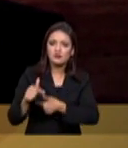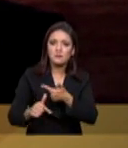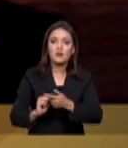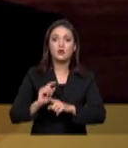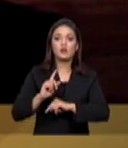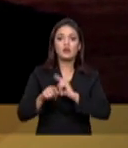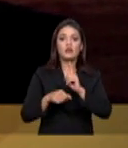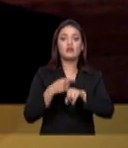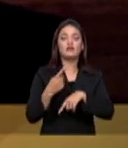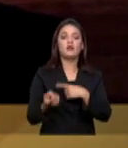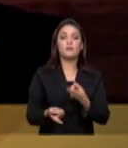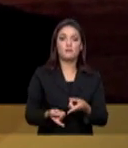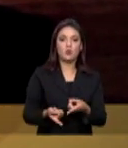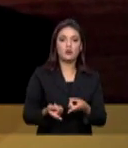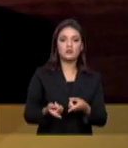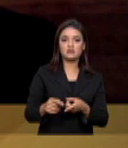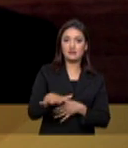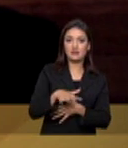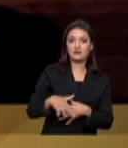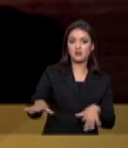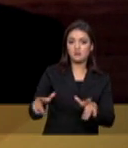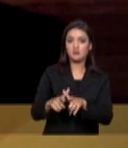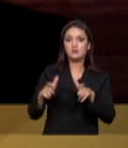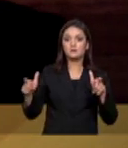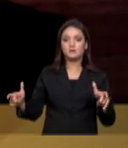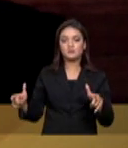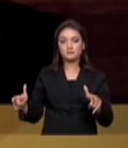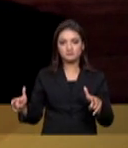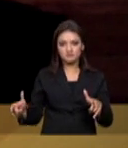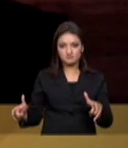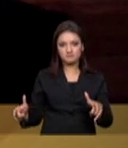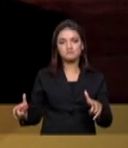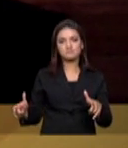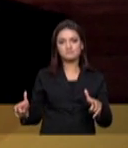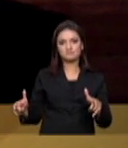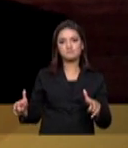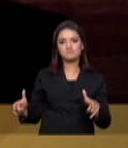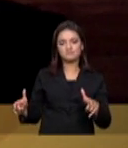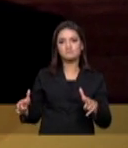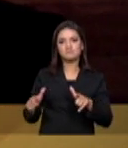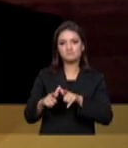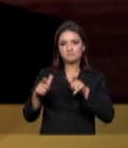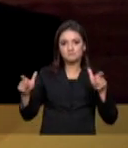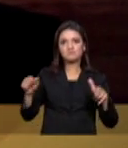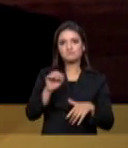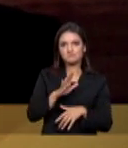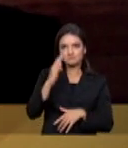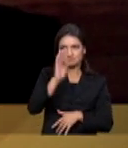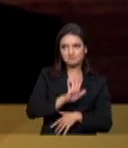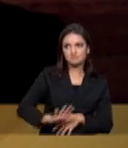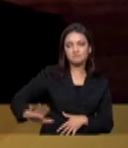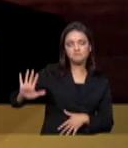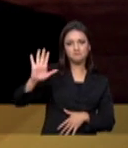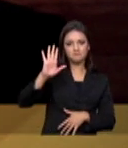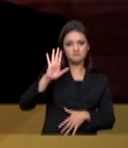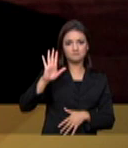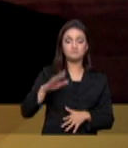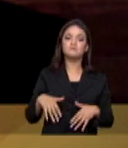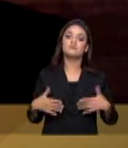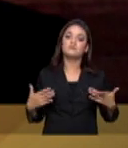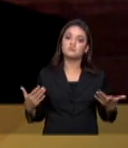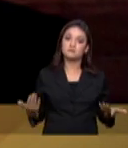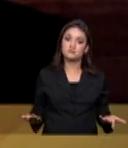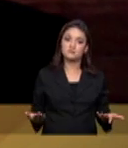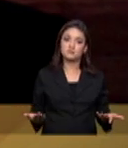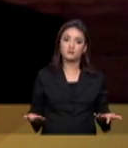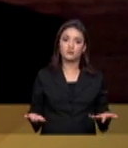tomada das áreas para ampliação do território nacional habitado e sua respectiva utilização para